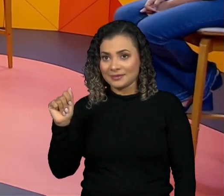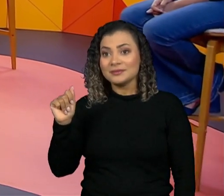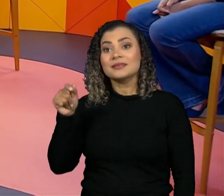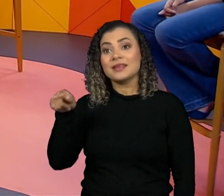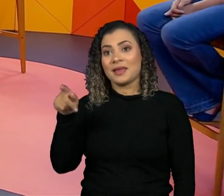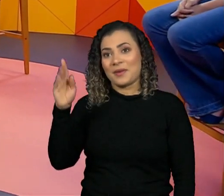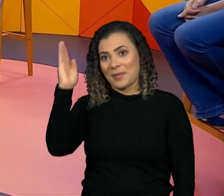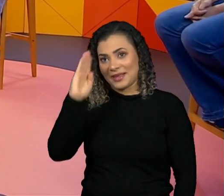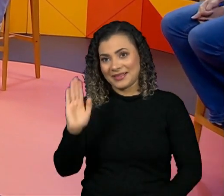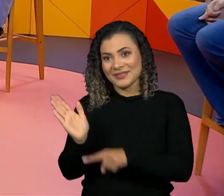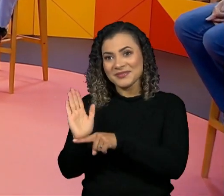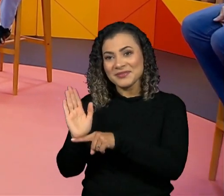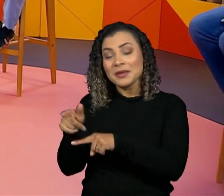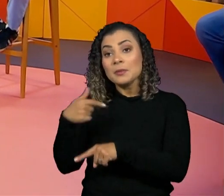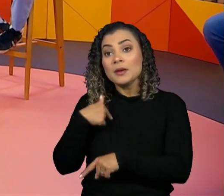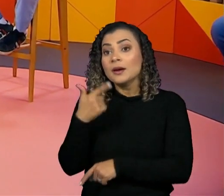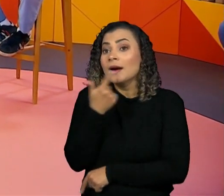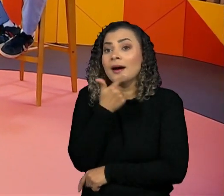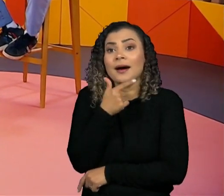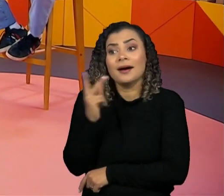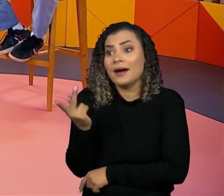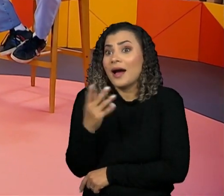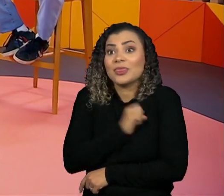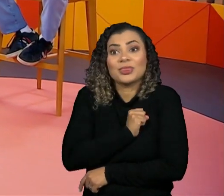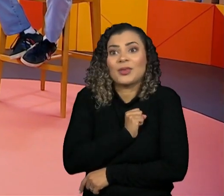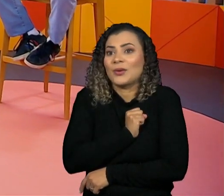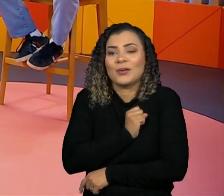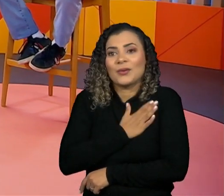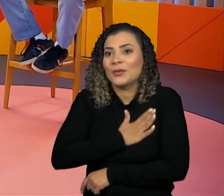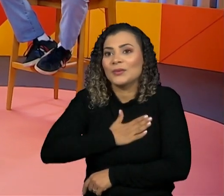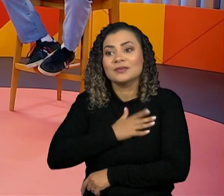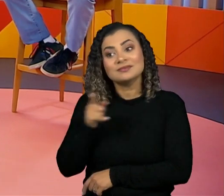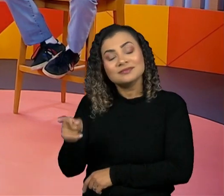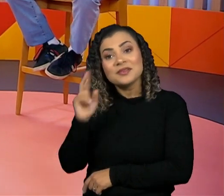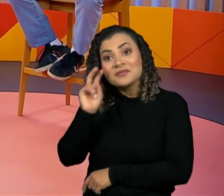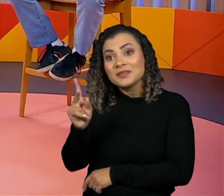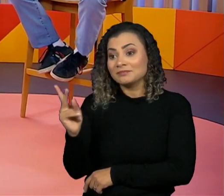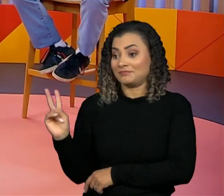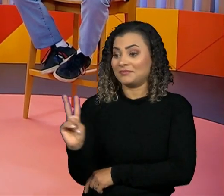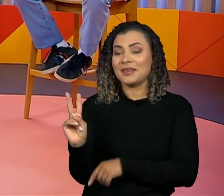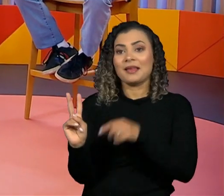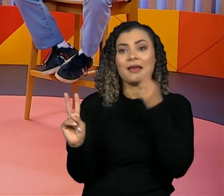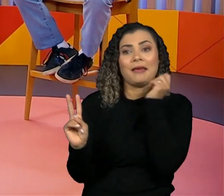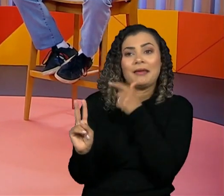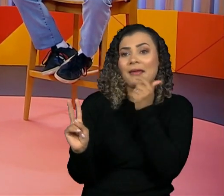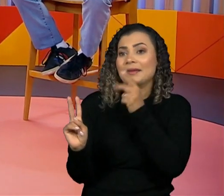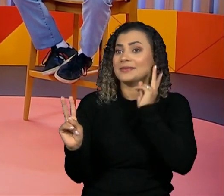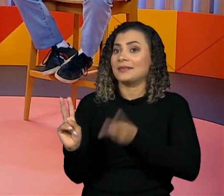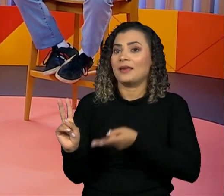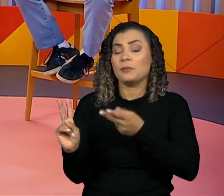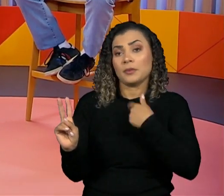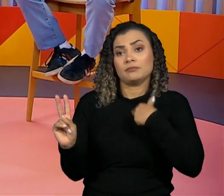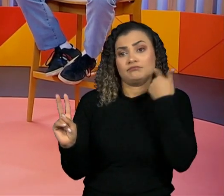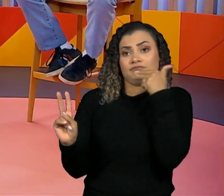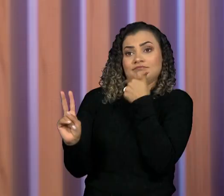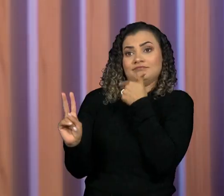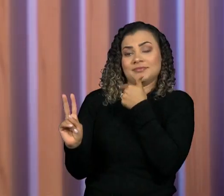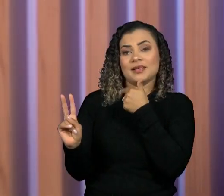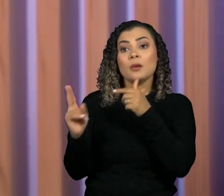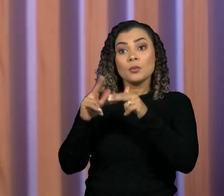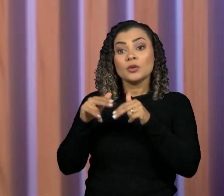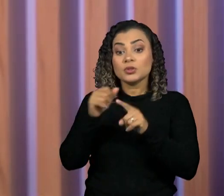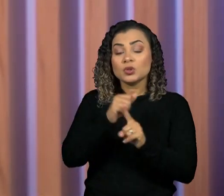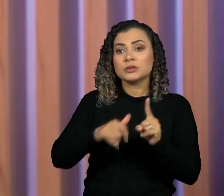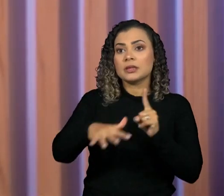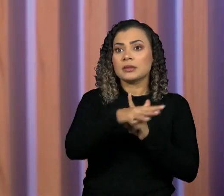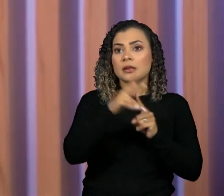dois. E onde que a gente encontra esse riso que ele está o tempo todo, né? Esse lugar, a gente vive numa sociedade